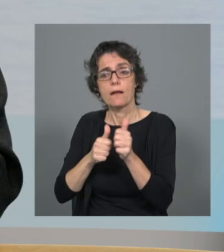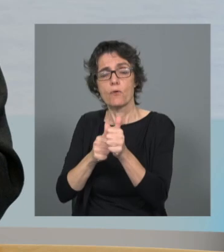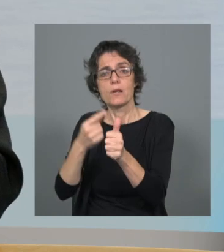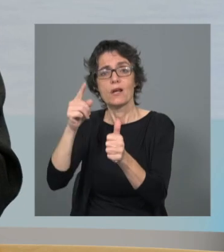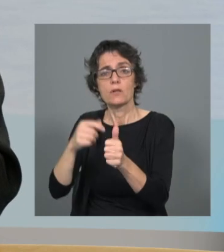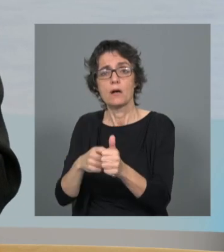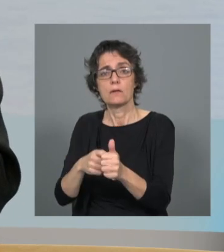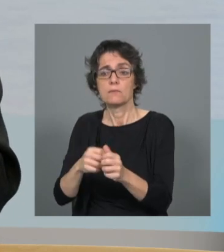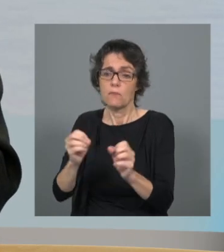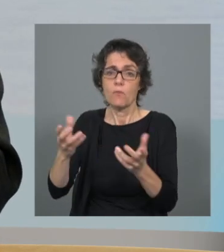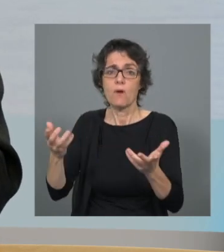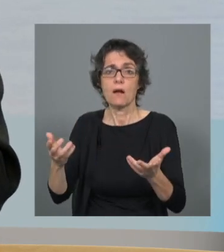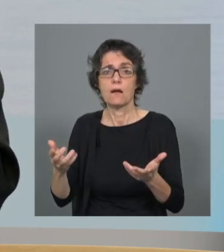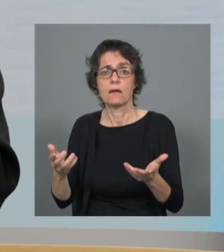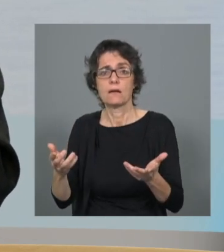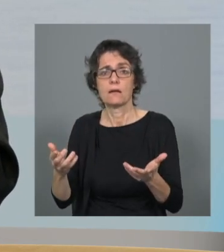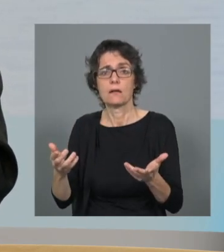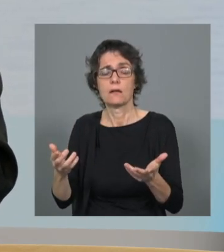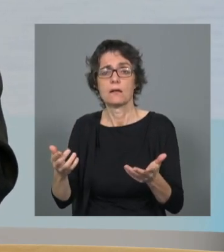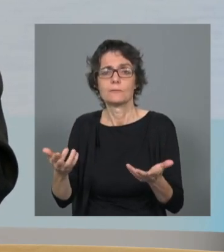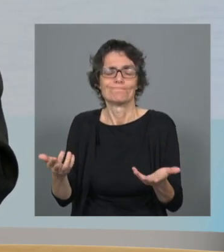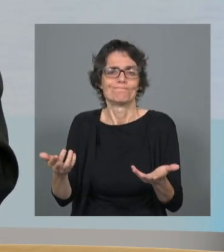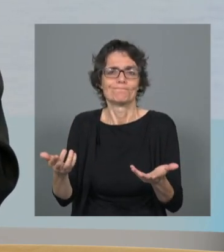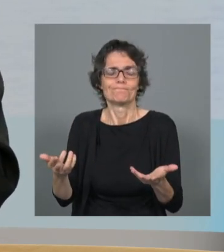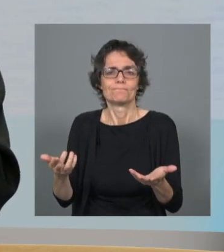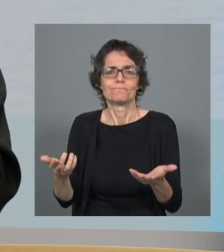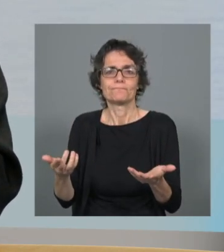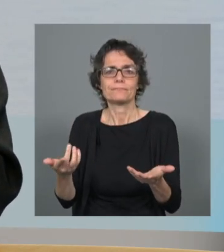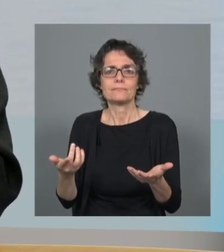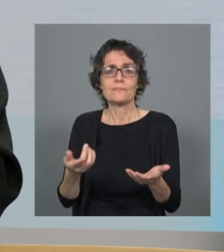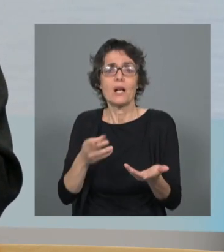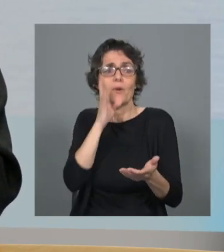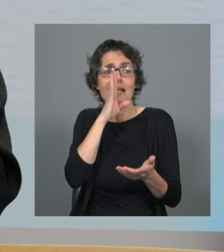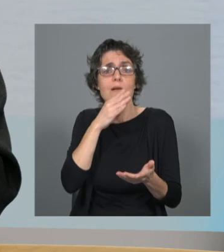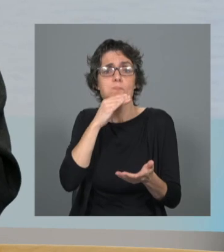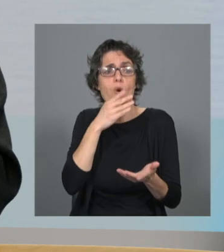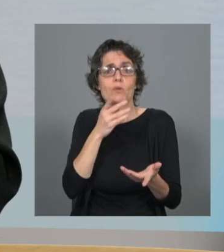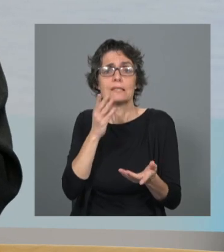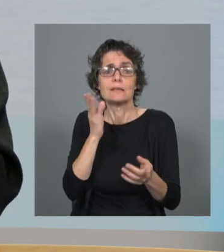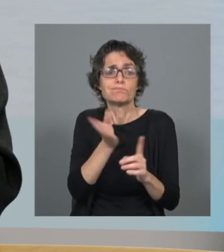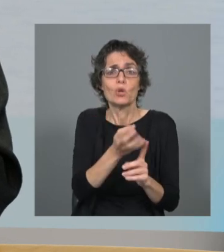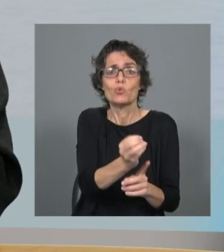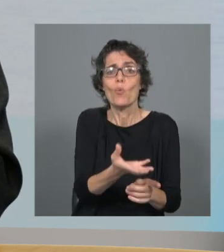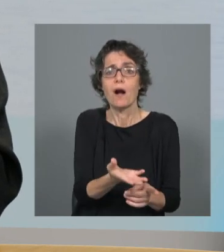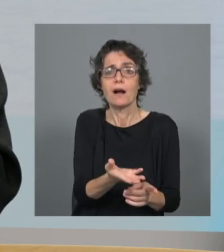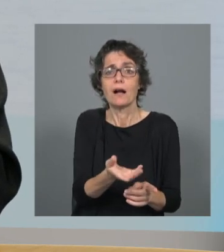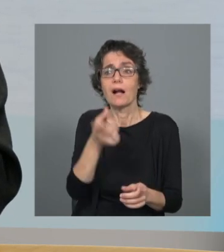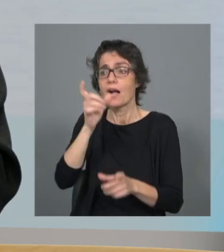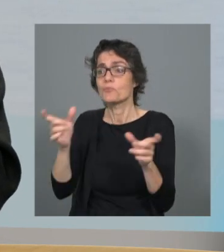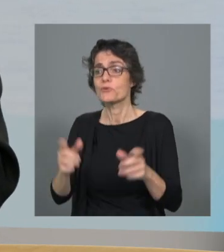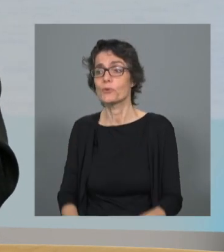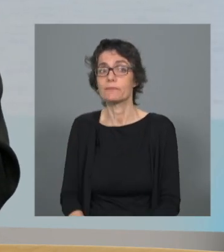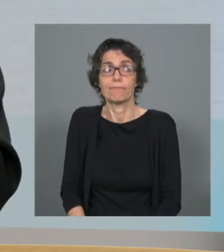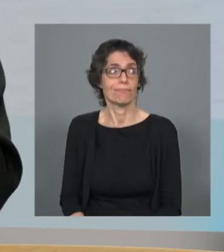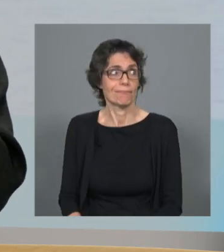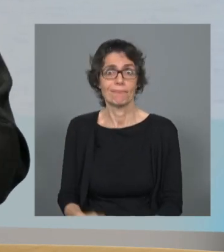as regras que é suposto cumprirem e sem fiscalização e punição também as pessoas